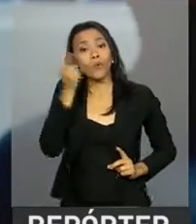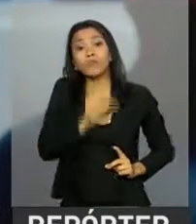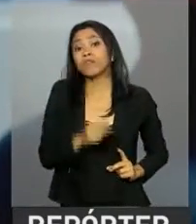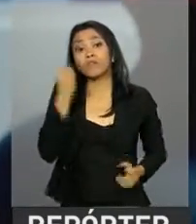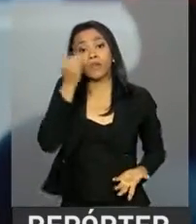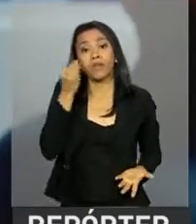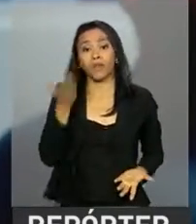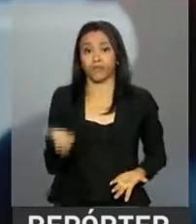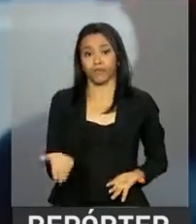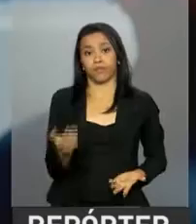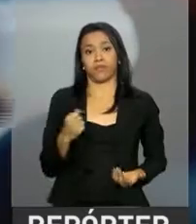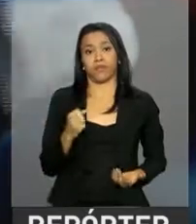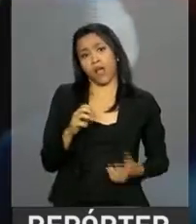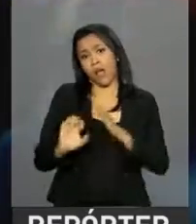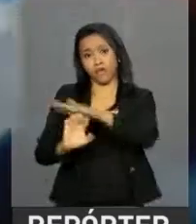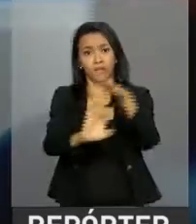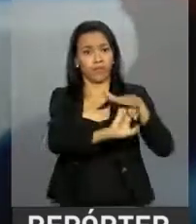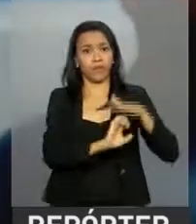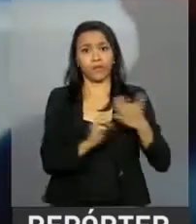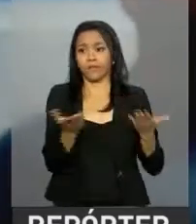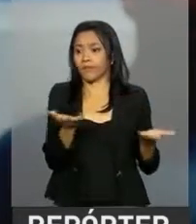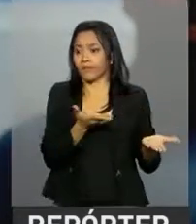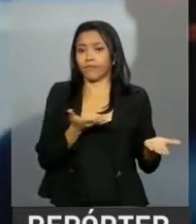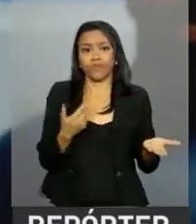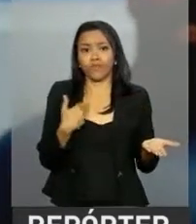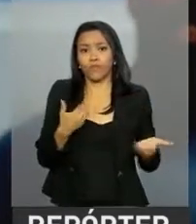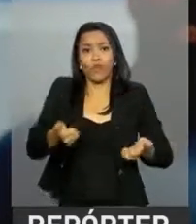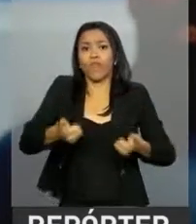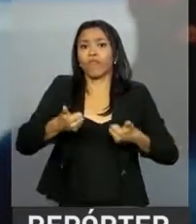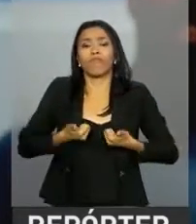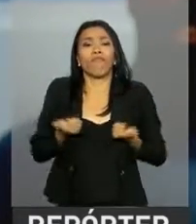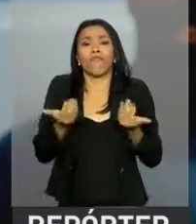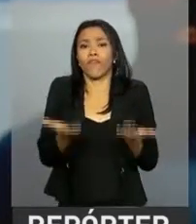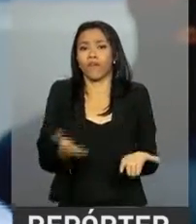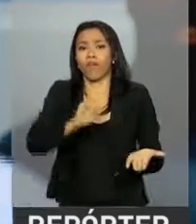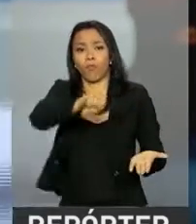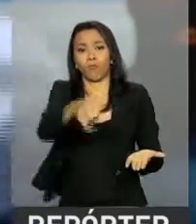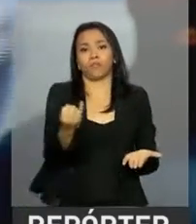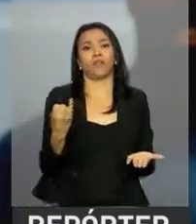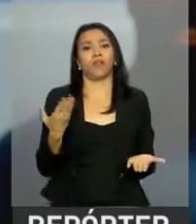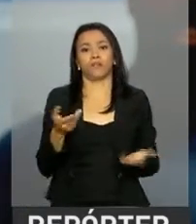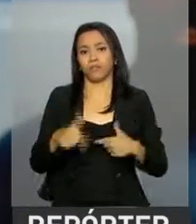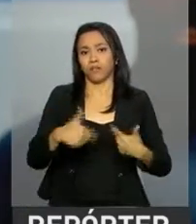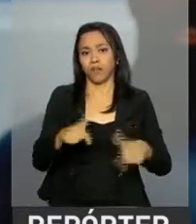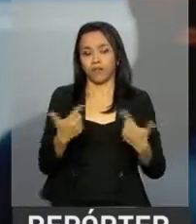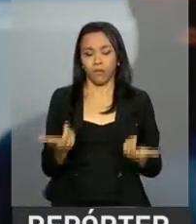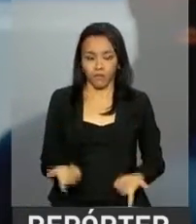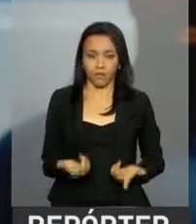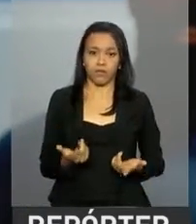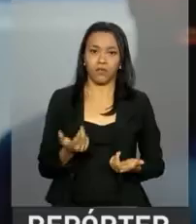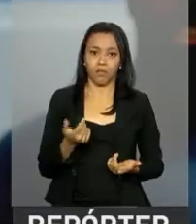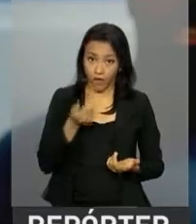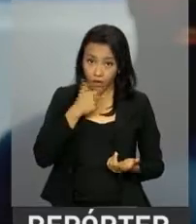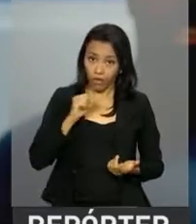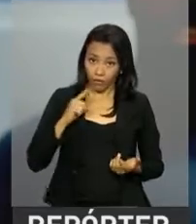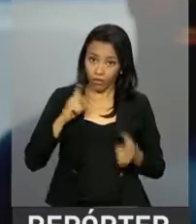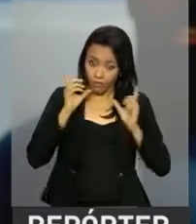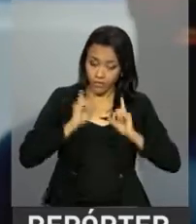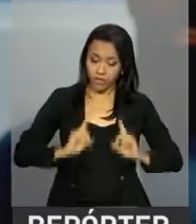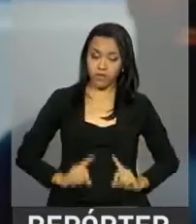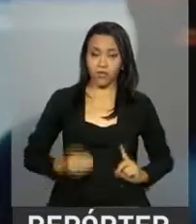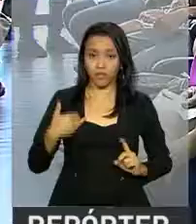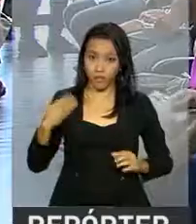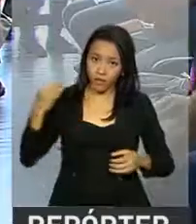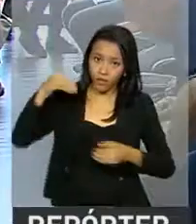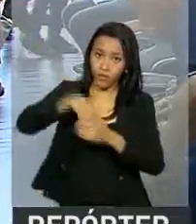essa experiência, sendo que as empresas não oferecem oportunidade do deficiente se integrar